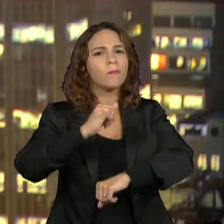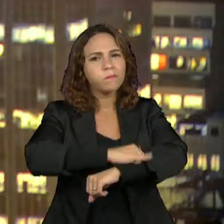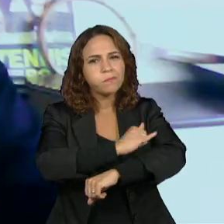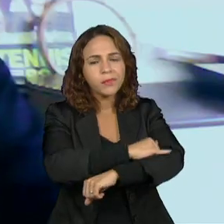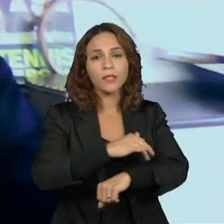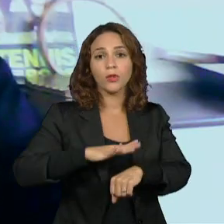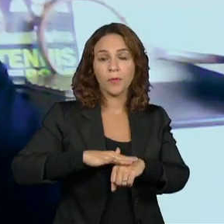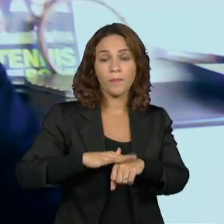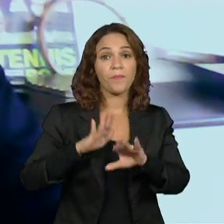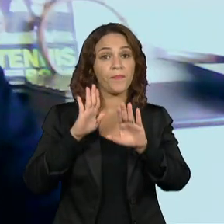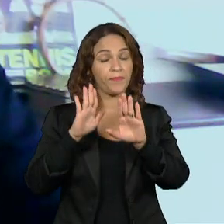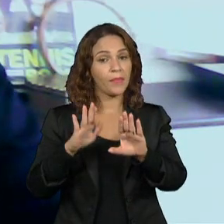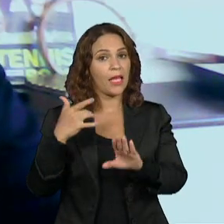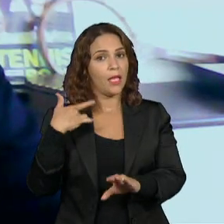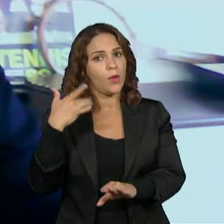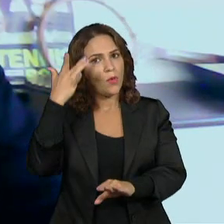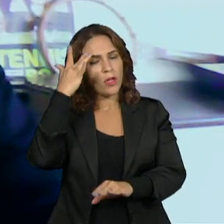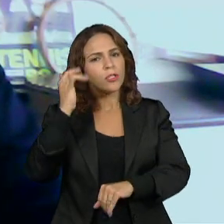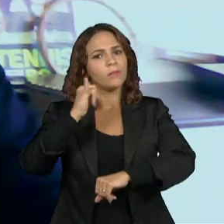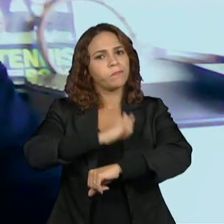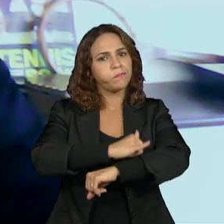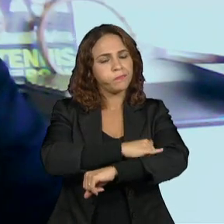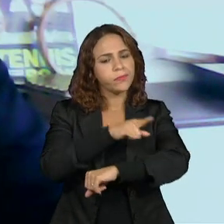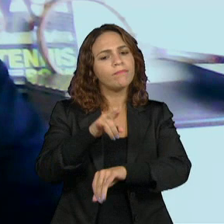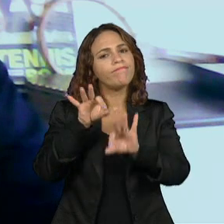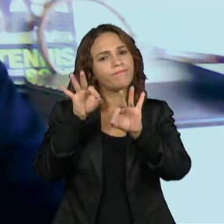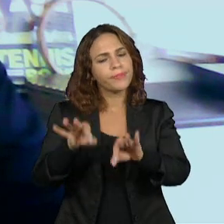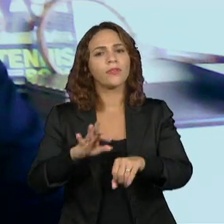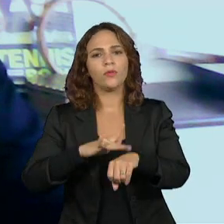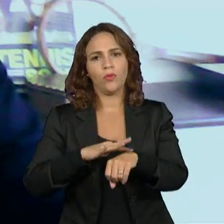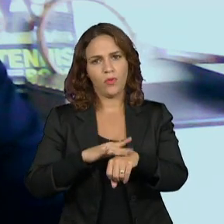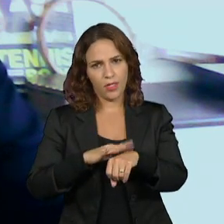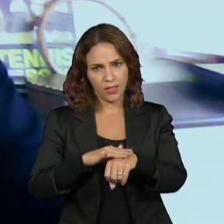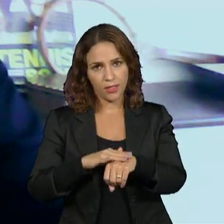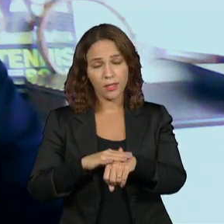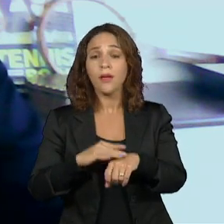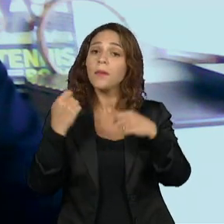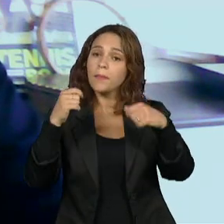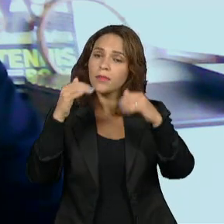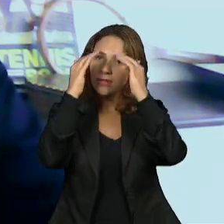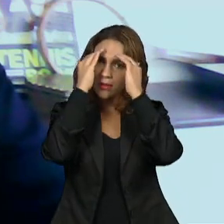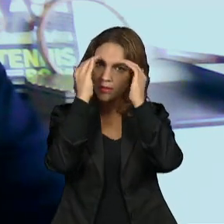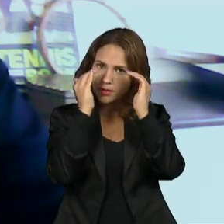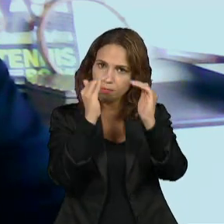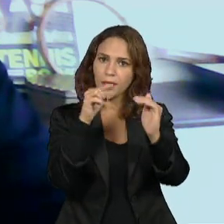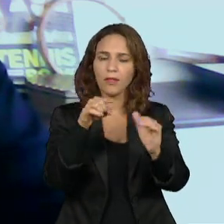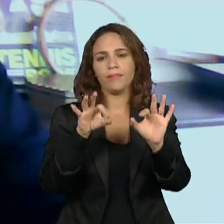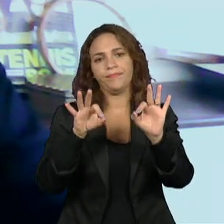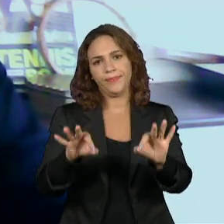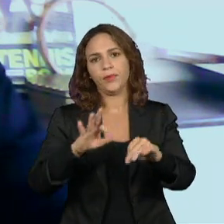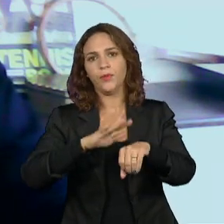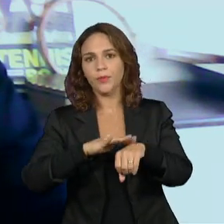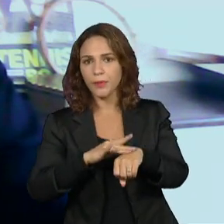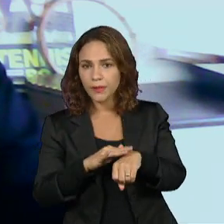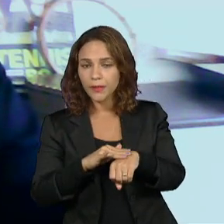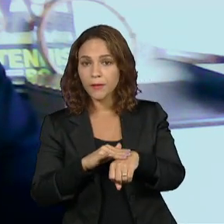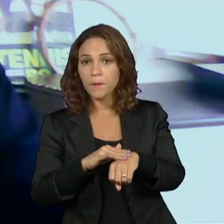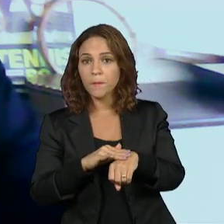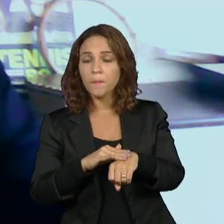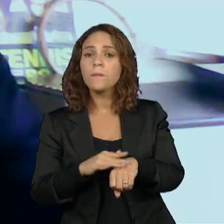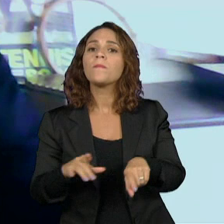acho que a obesidade tem que ser encarada como uma doença, e ela tem que ser respeitada como uma doença, e mais ainda